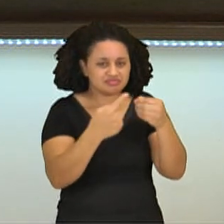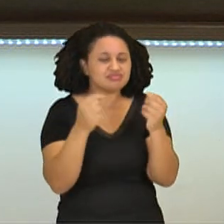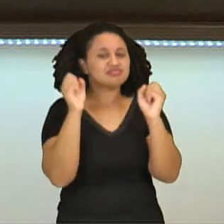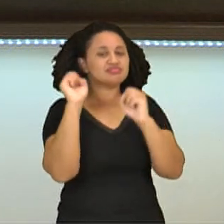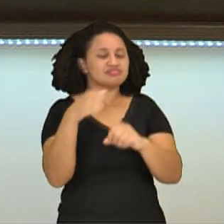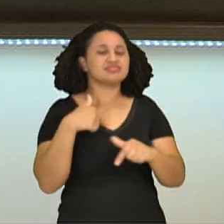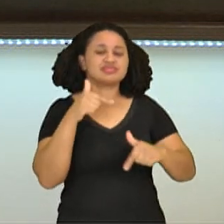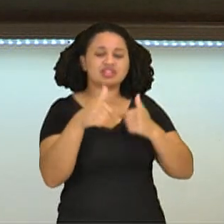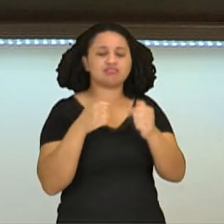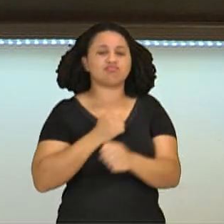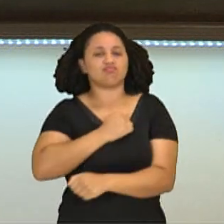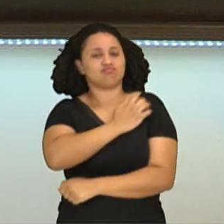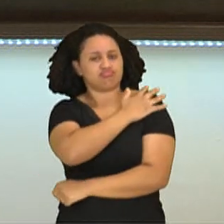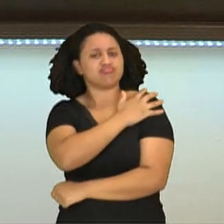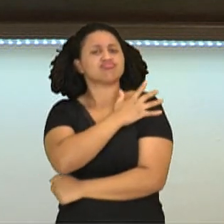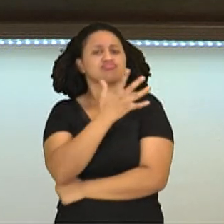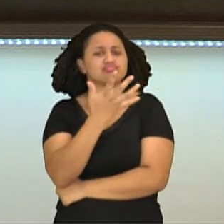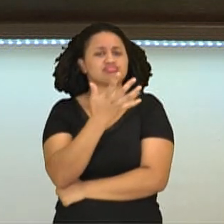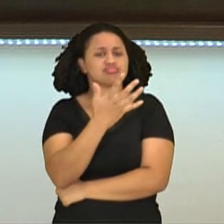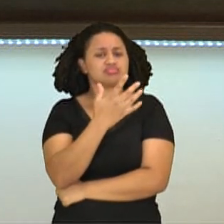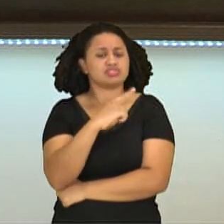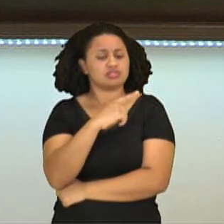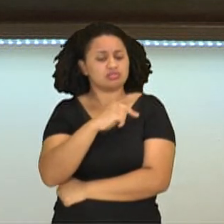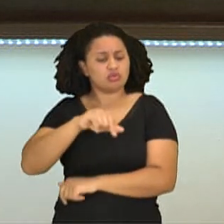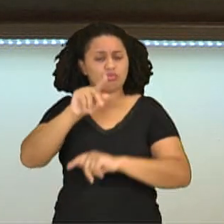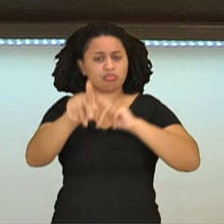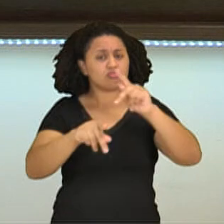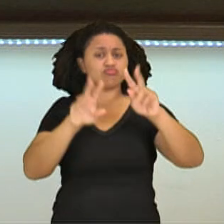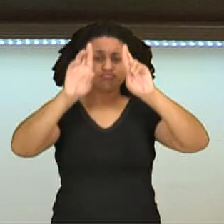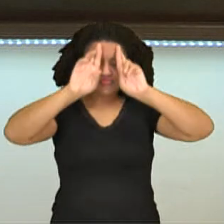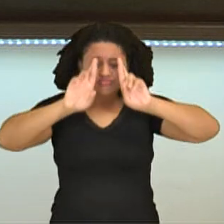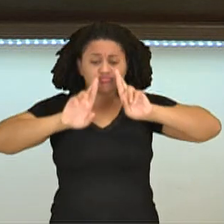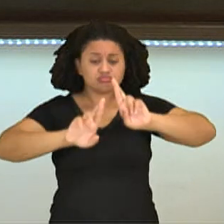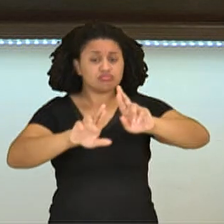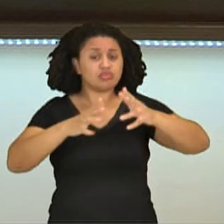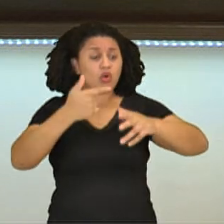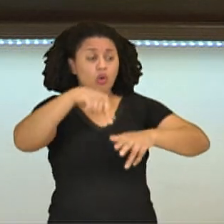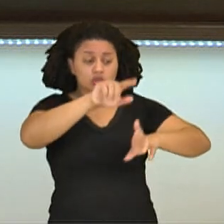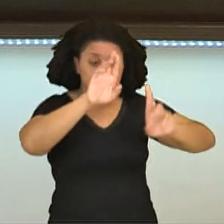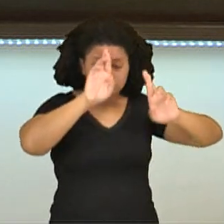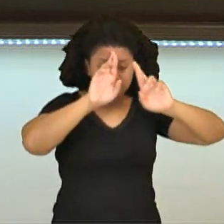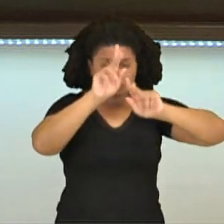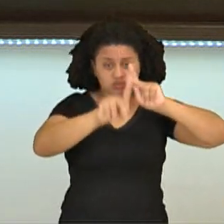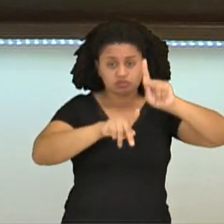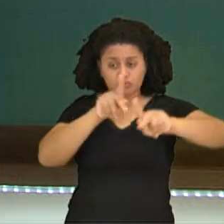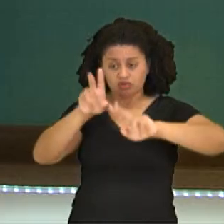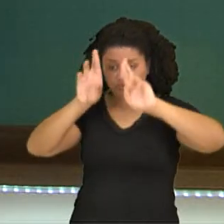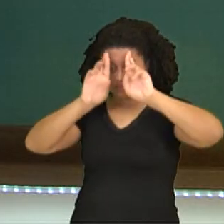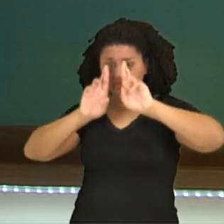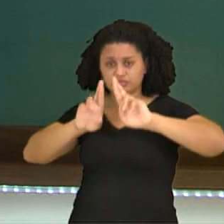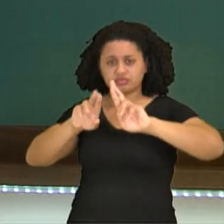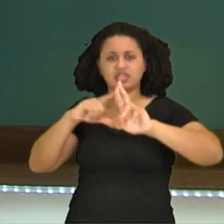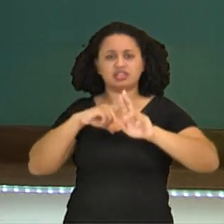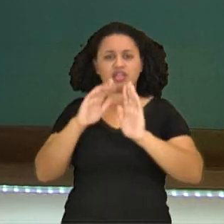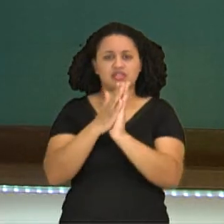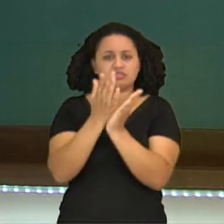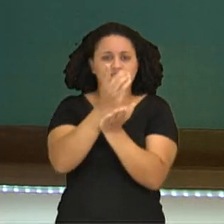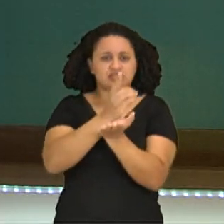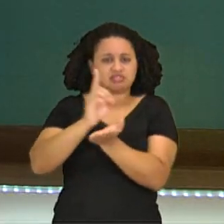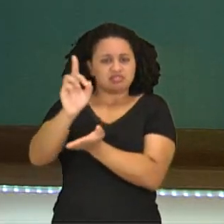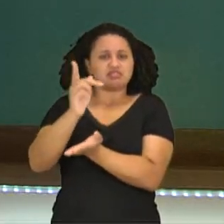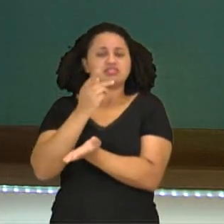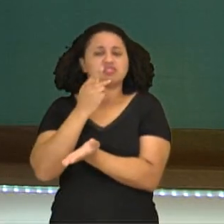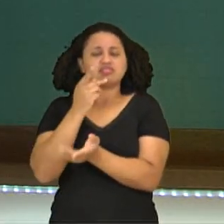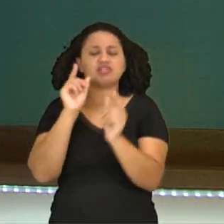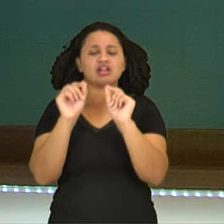exército. Os núbios eram extremamente respeitados, inclusive pelos outros povos. Existem passagens bíblicas que falam